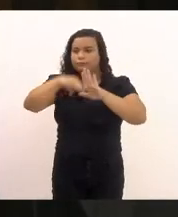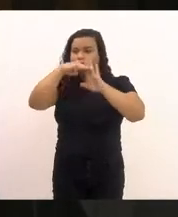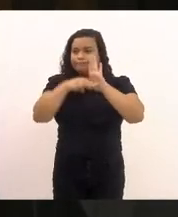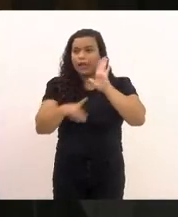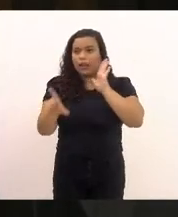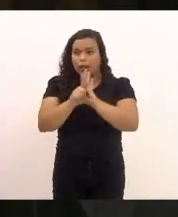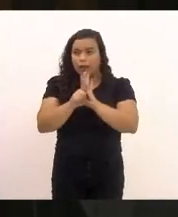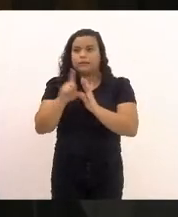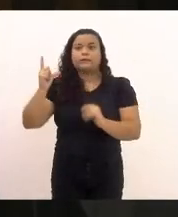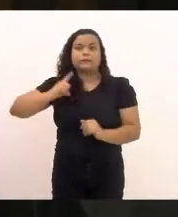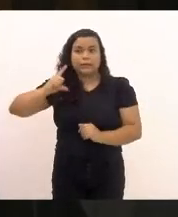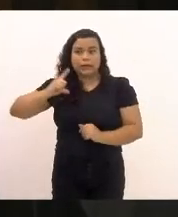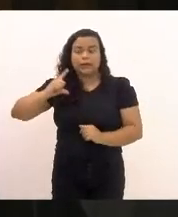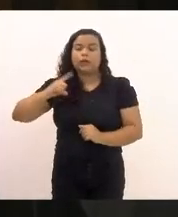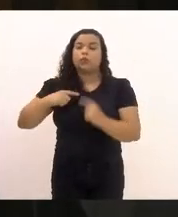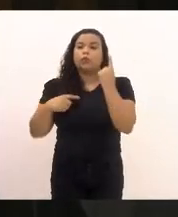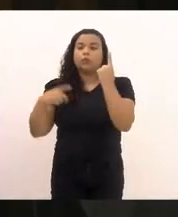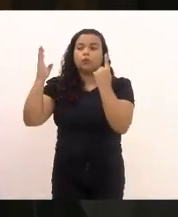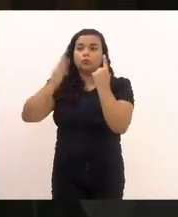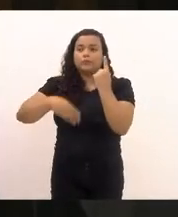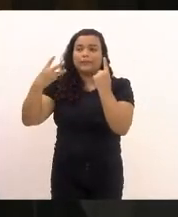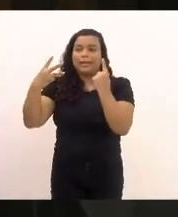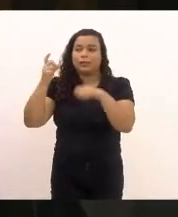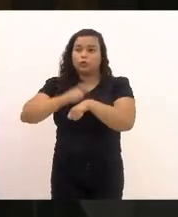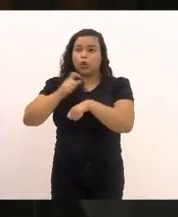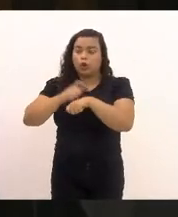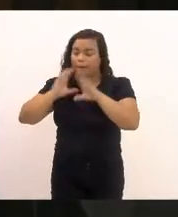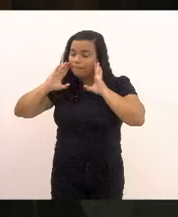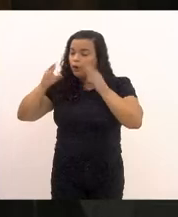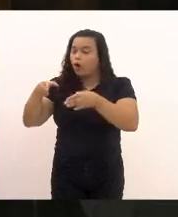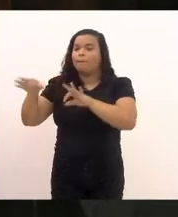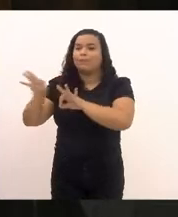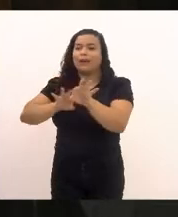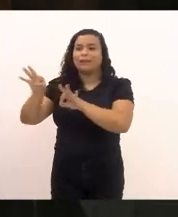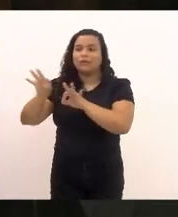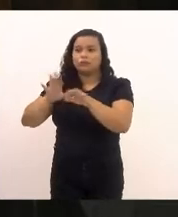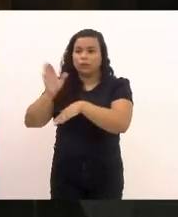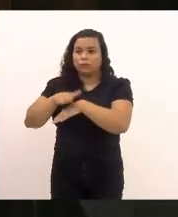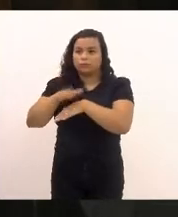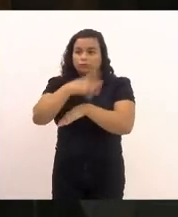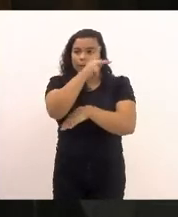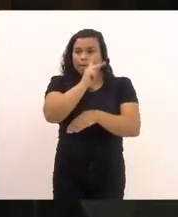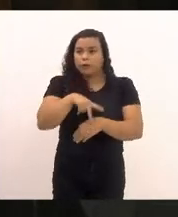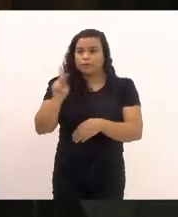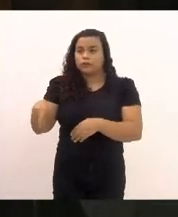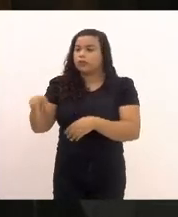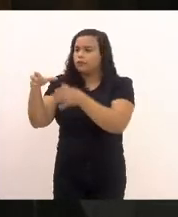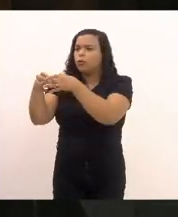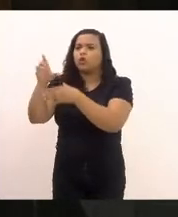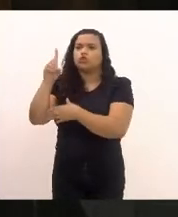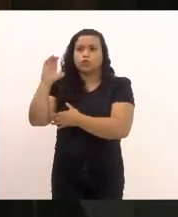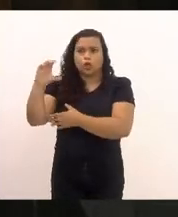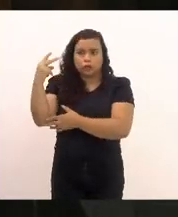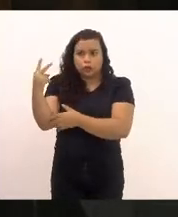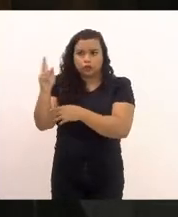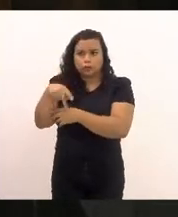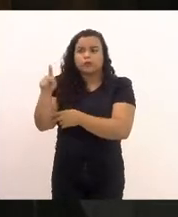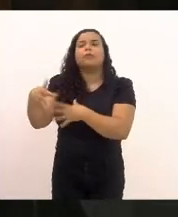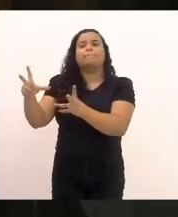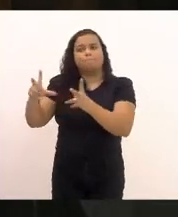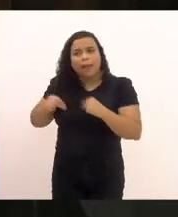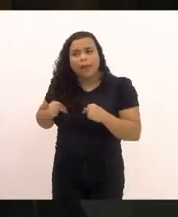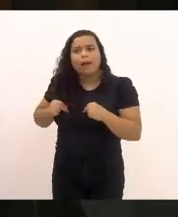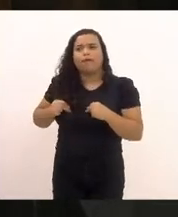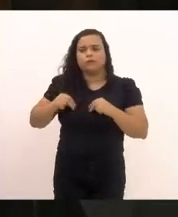seja 1/3 de planejamento. O professor DOC 2, ele merece migrar, ele merece receber